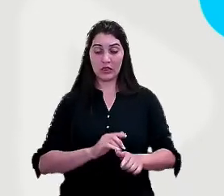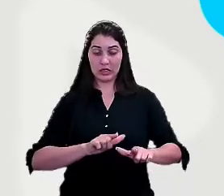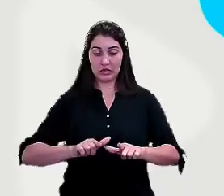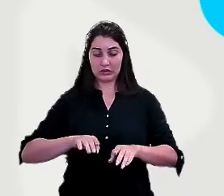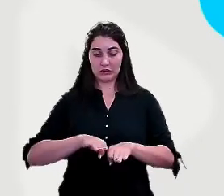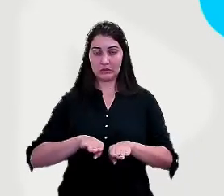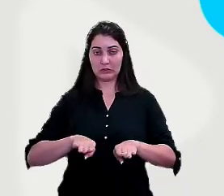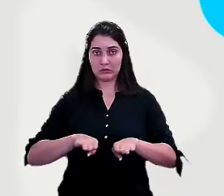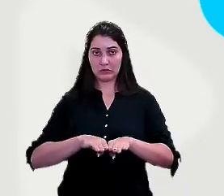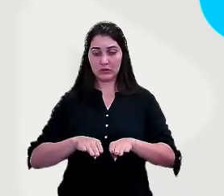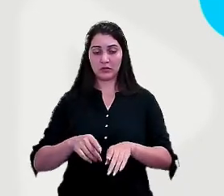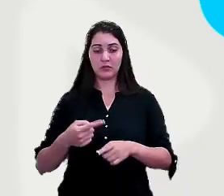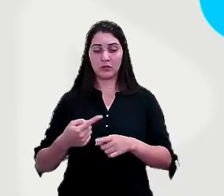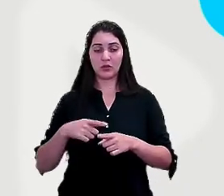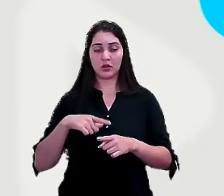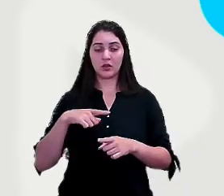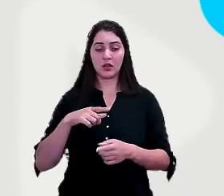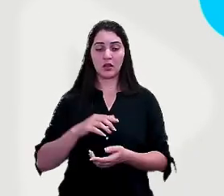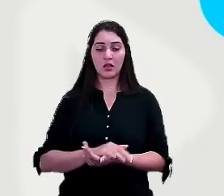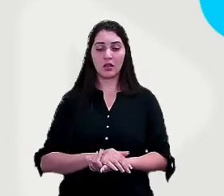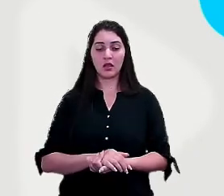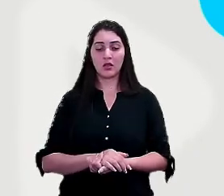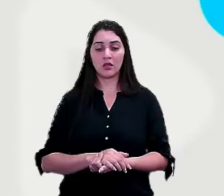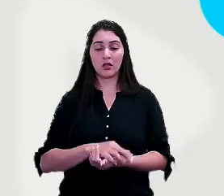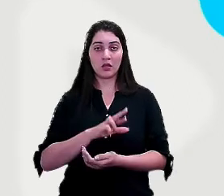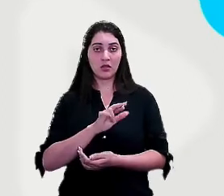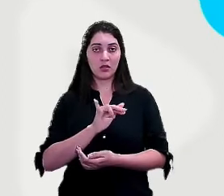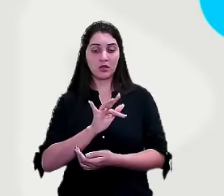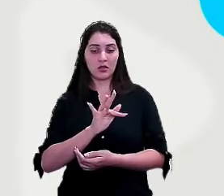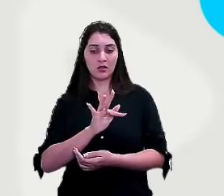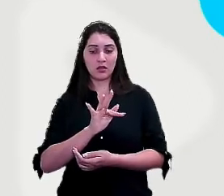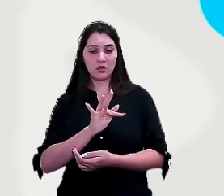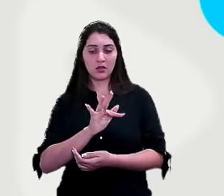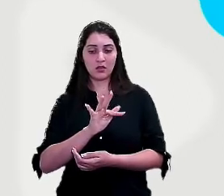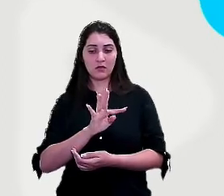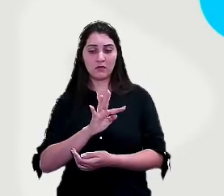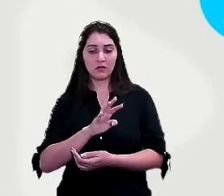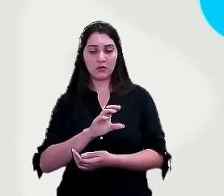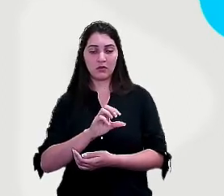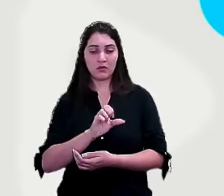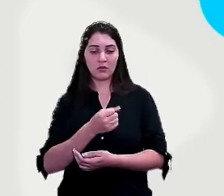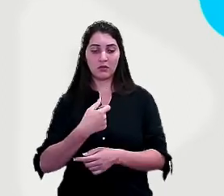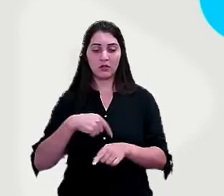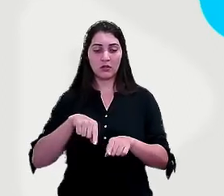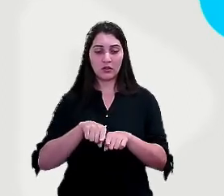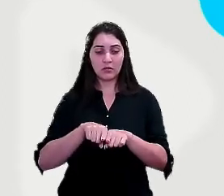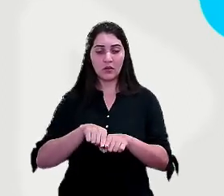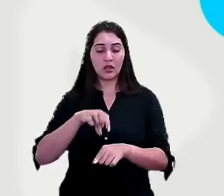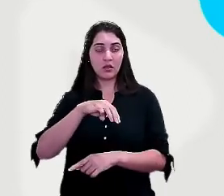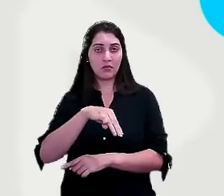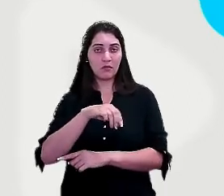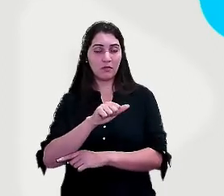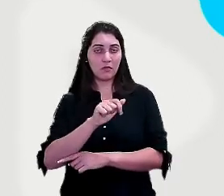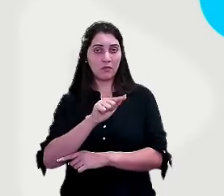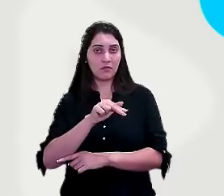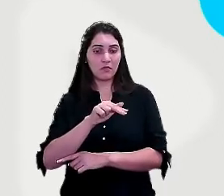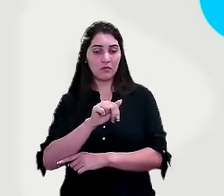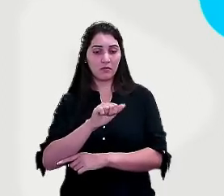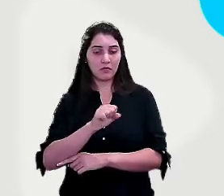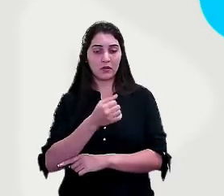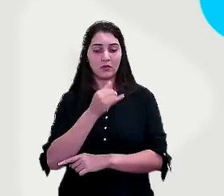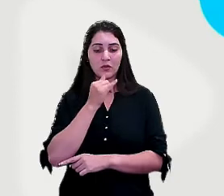a partir dos rifts e devido às correntes de convecção do magma na atmosfera. Então o magma ele vem do interior